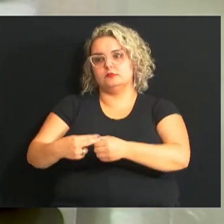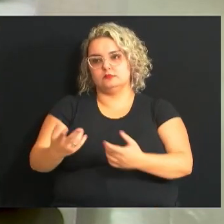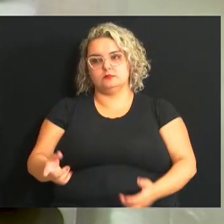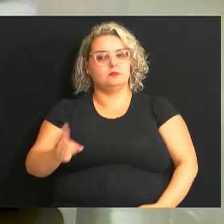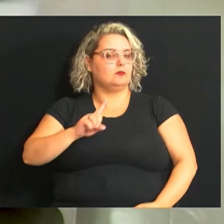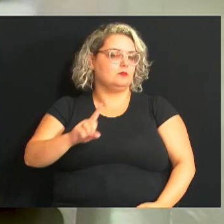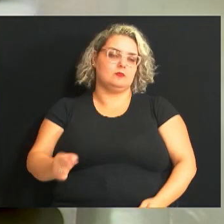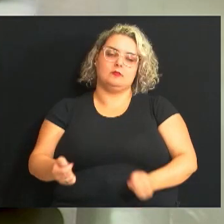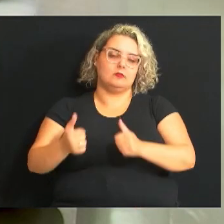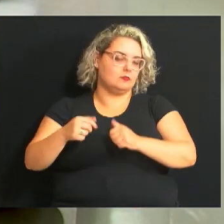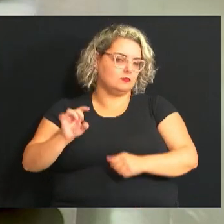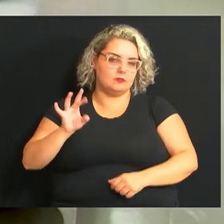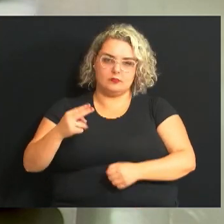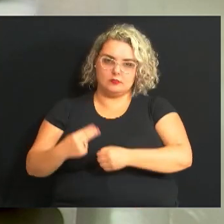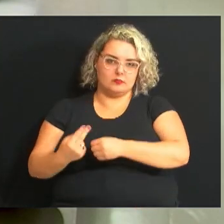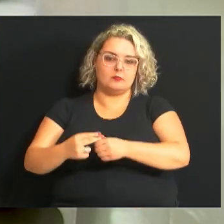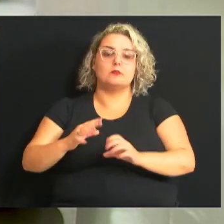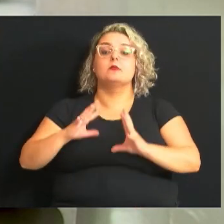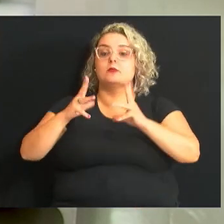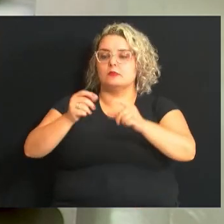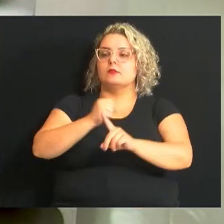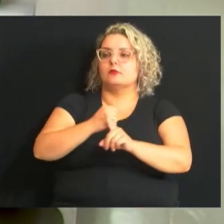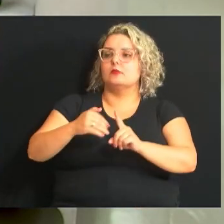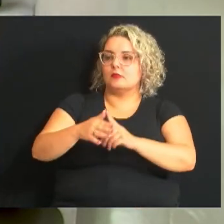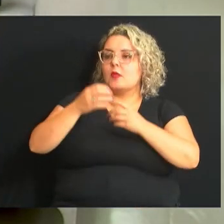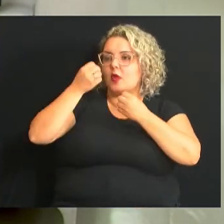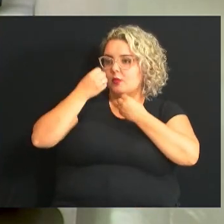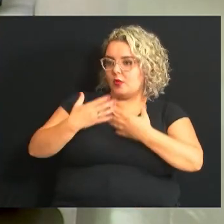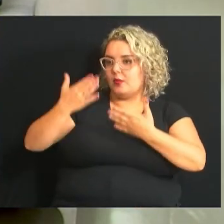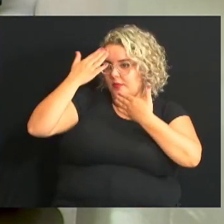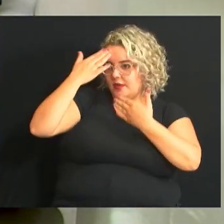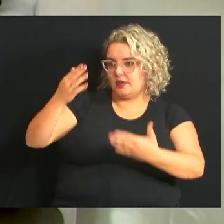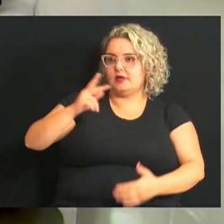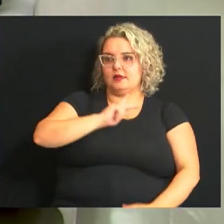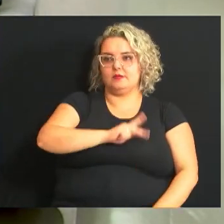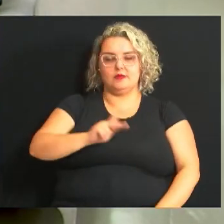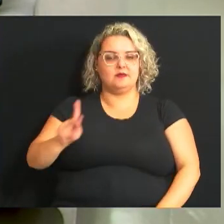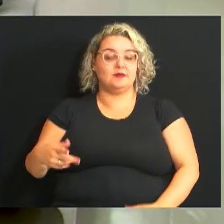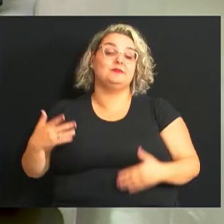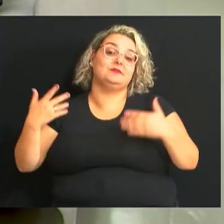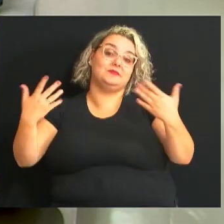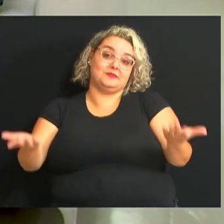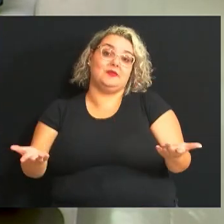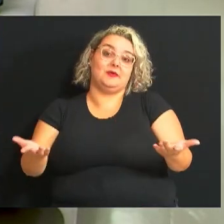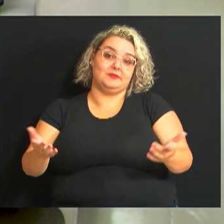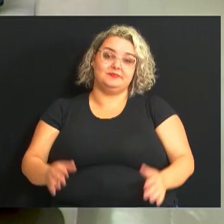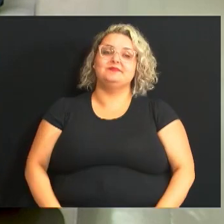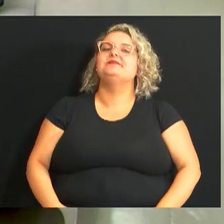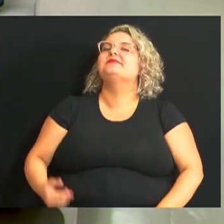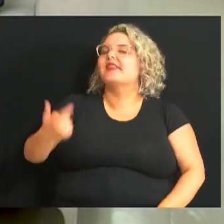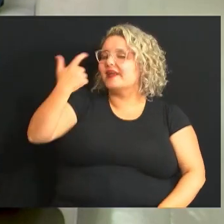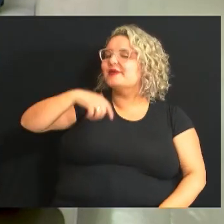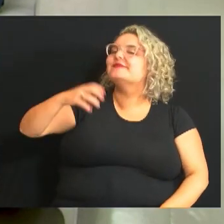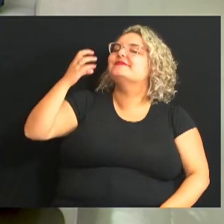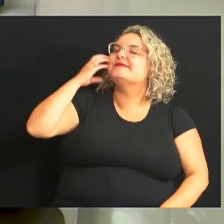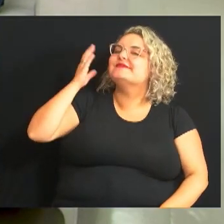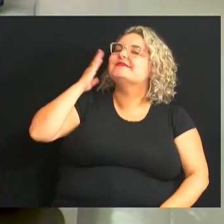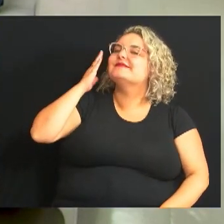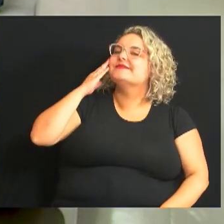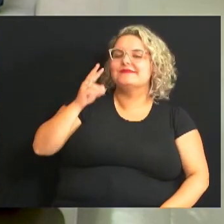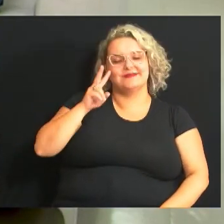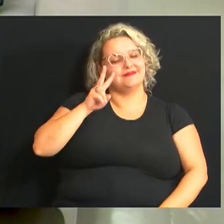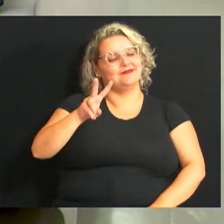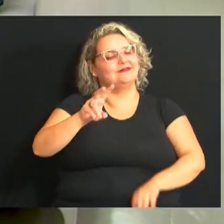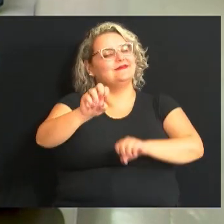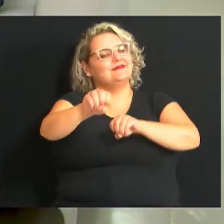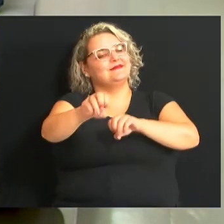ganha a sociedade como um todo. Boa, obrigado, professor. Obrigado, André. Bom, pessoal, é isso aí. Eu sou André Arengue, já sabe, né? Tô sempre de